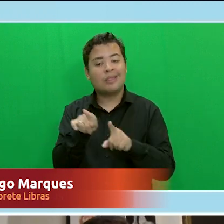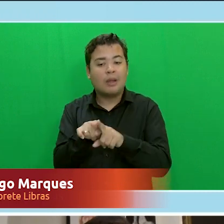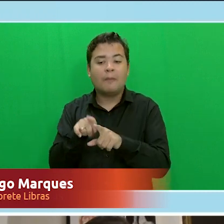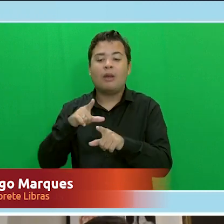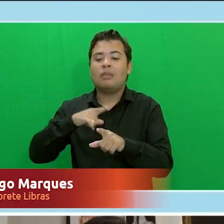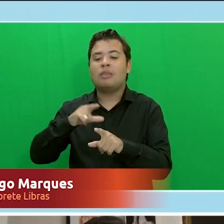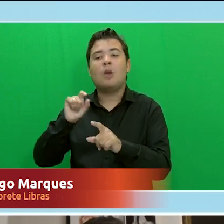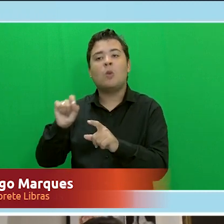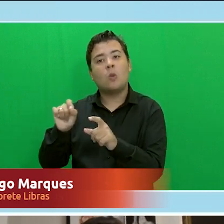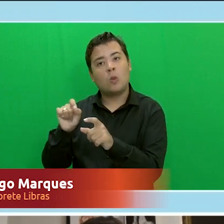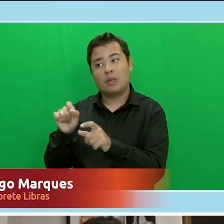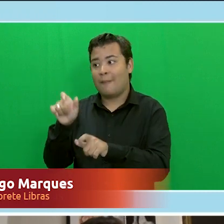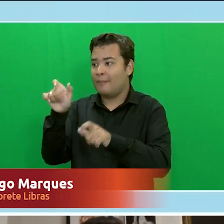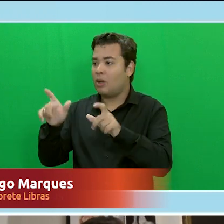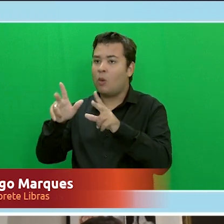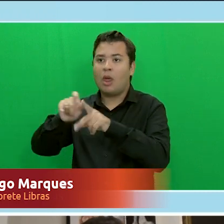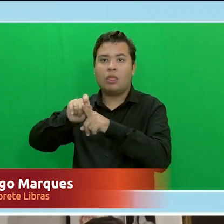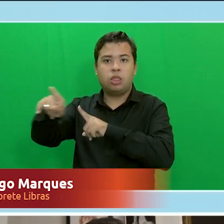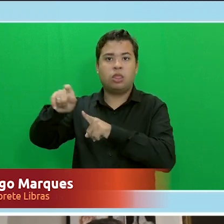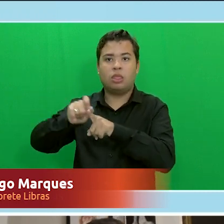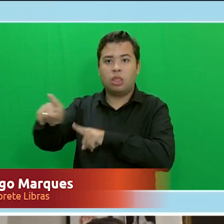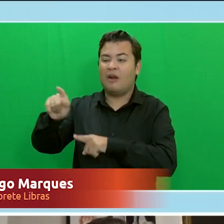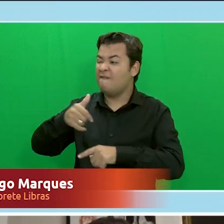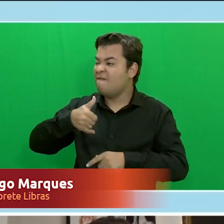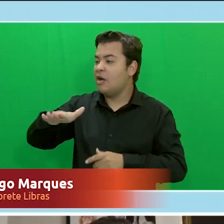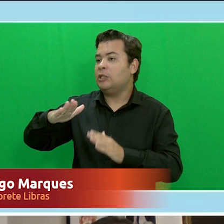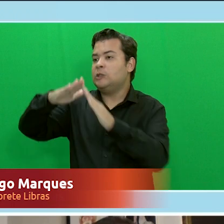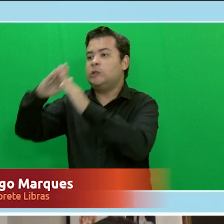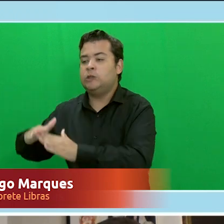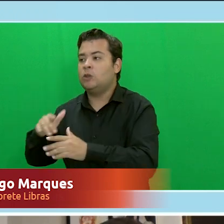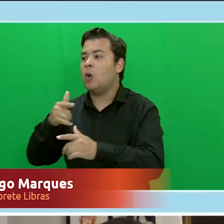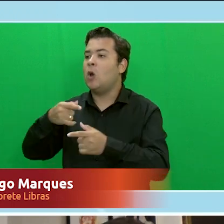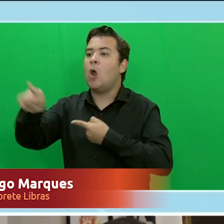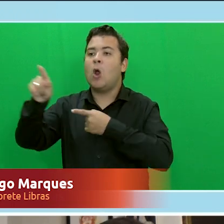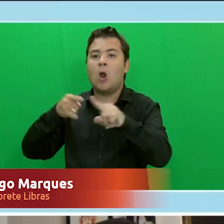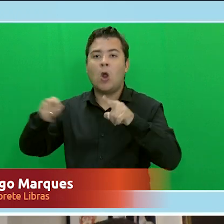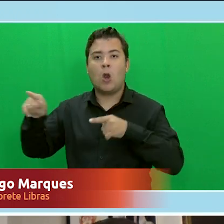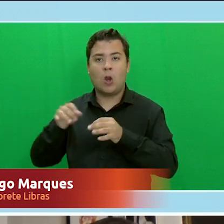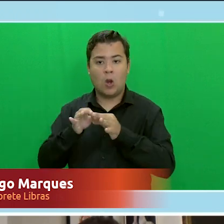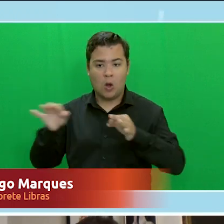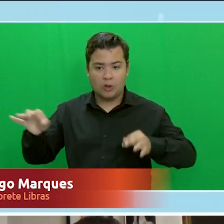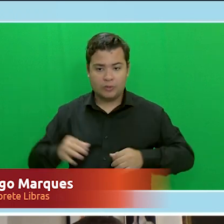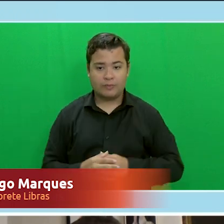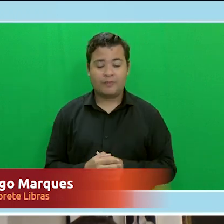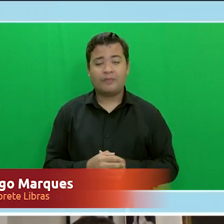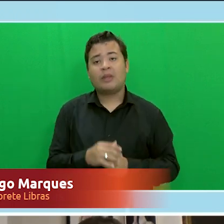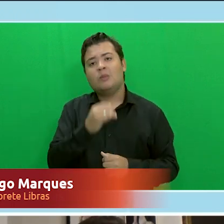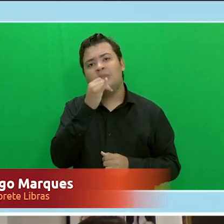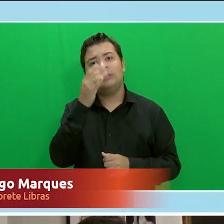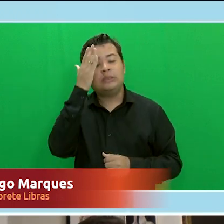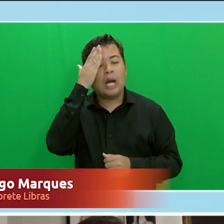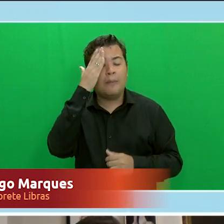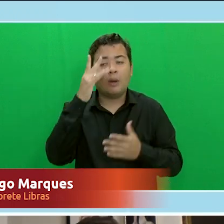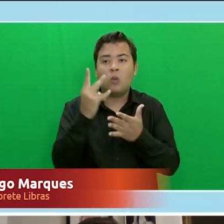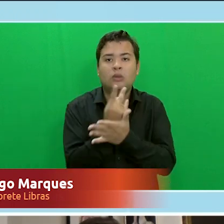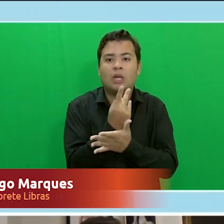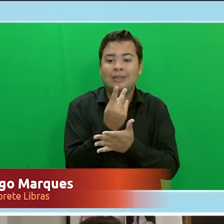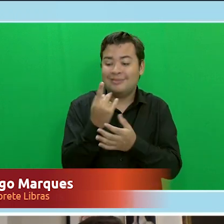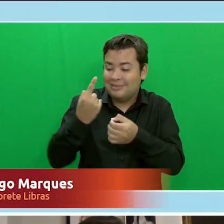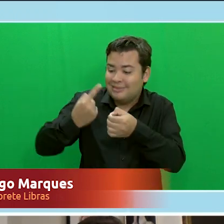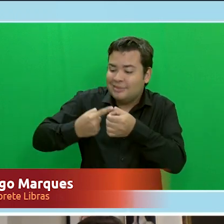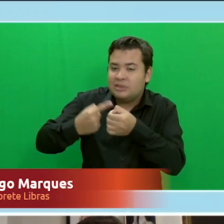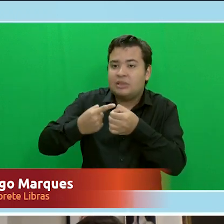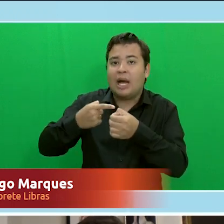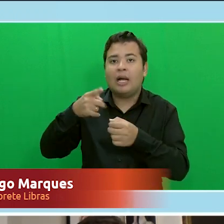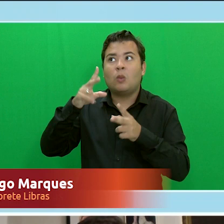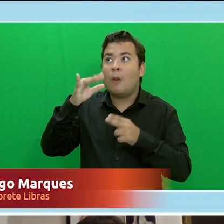uma expulsão, né? Como? Você começa a ter, primeiro, a memória da cidade está indo embora, né?